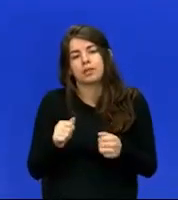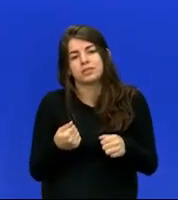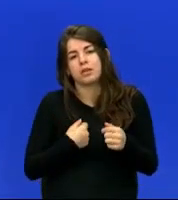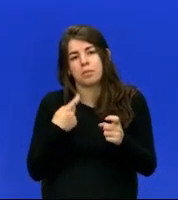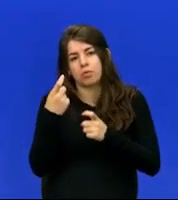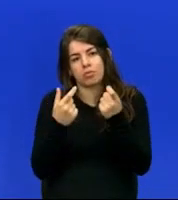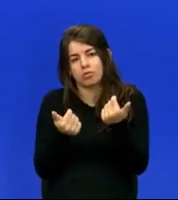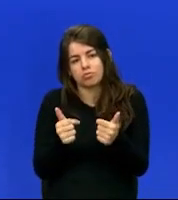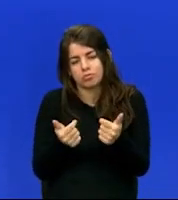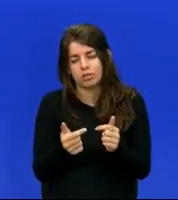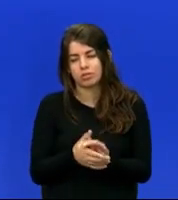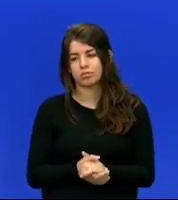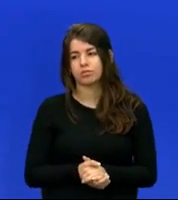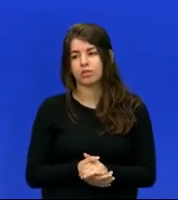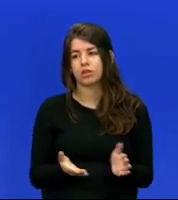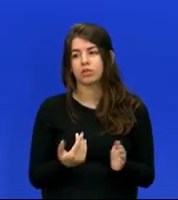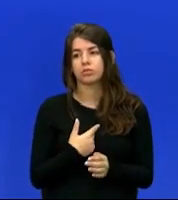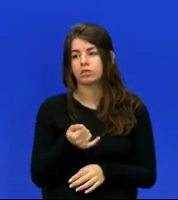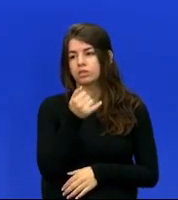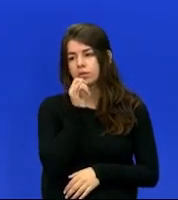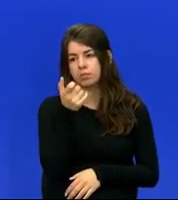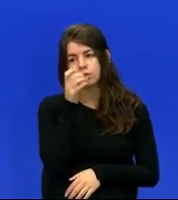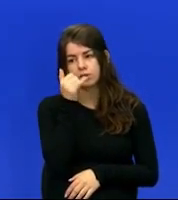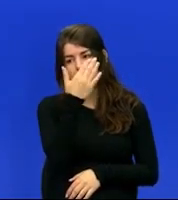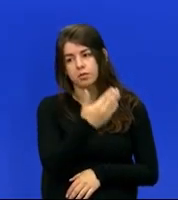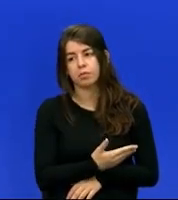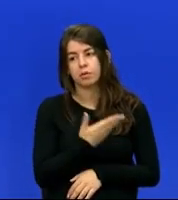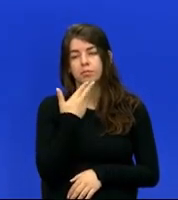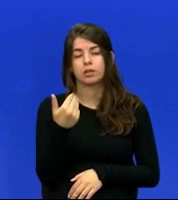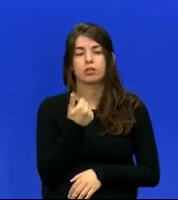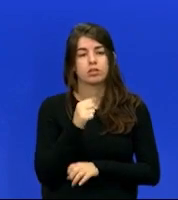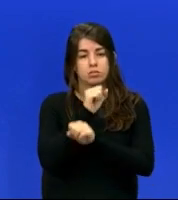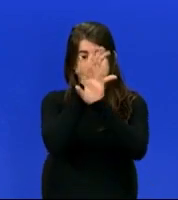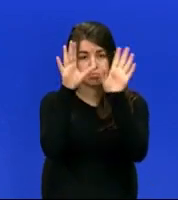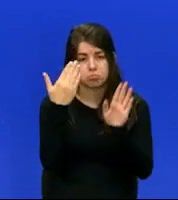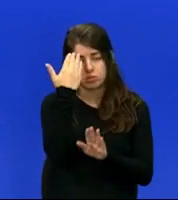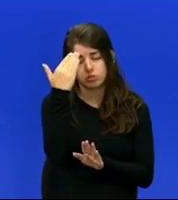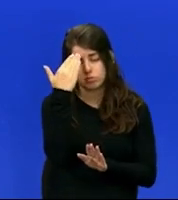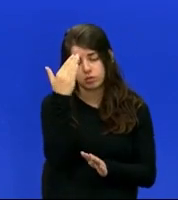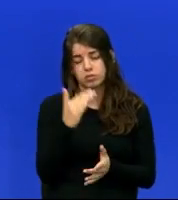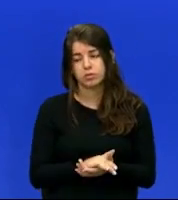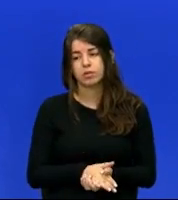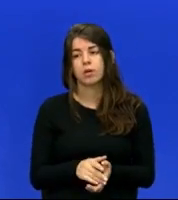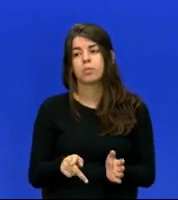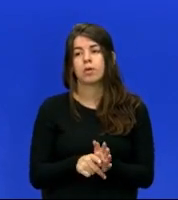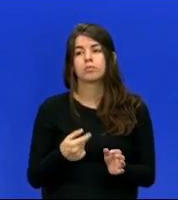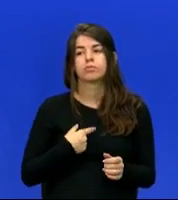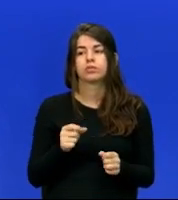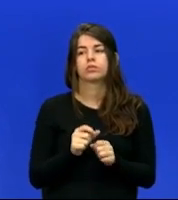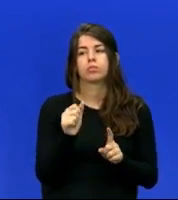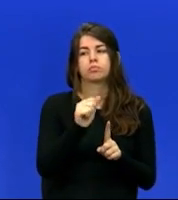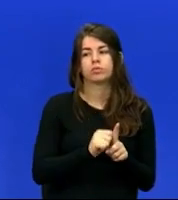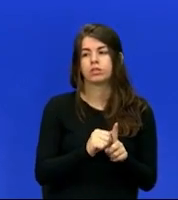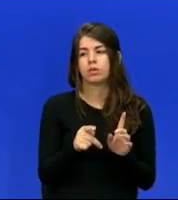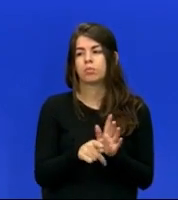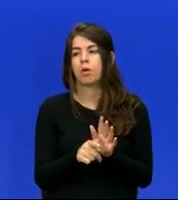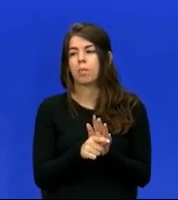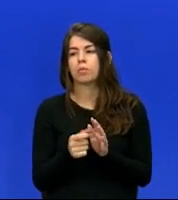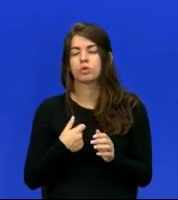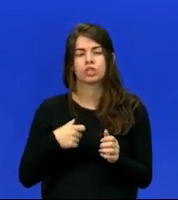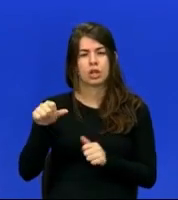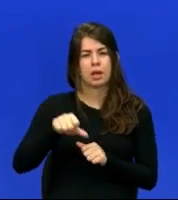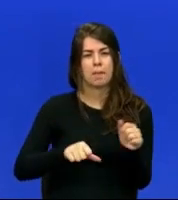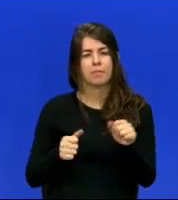Vamos fazer um exemplo para ficar mais claro. A produção mensal de um produto